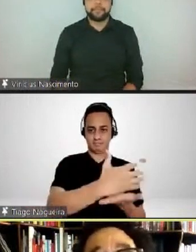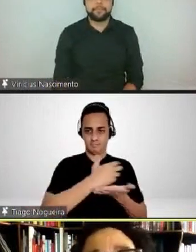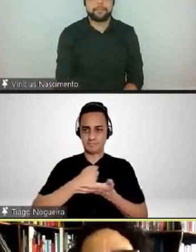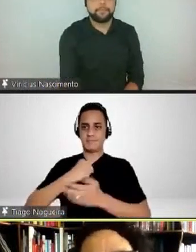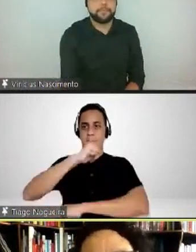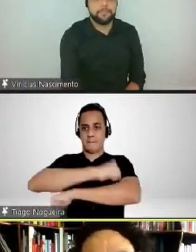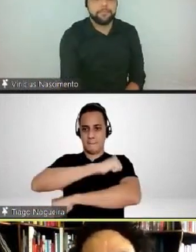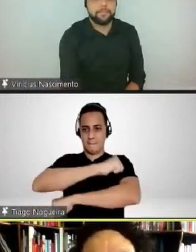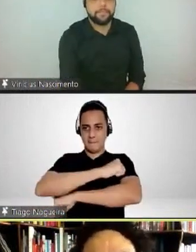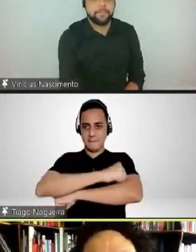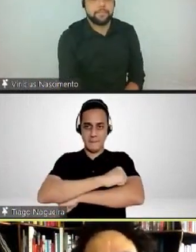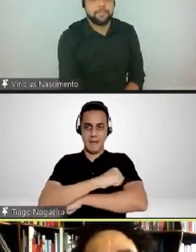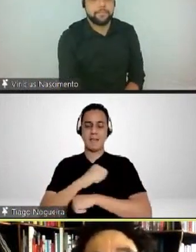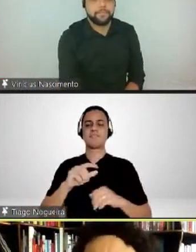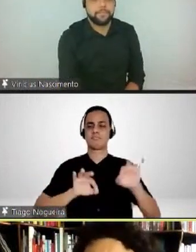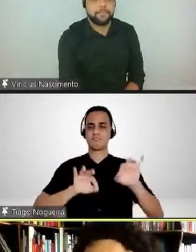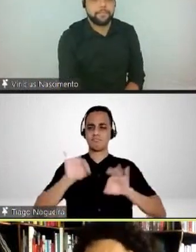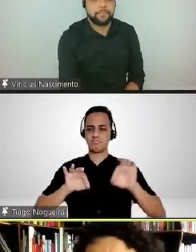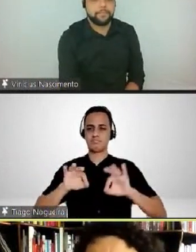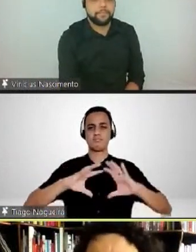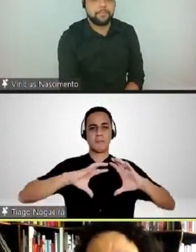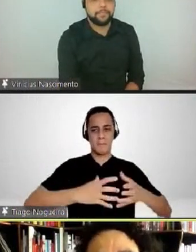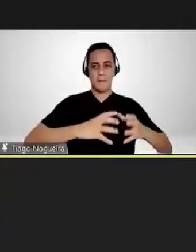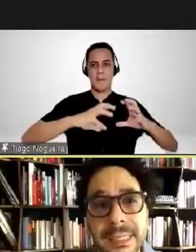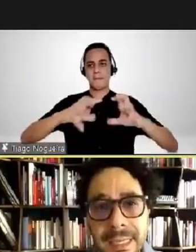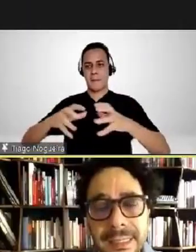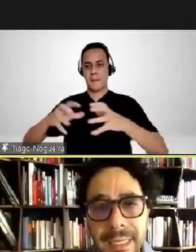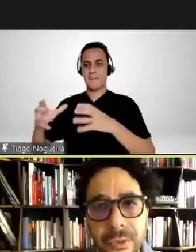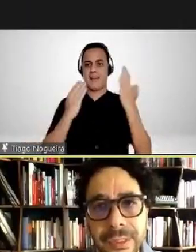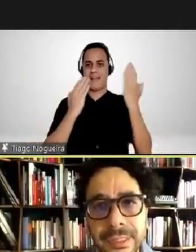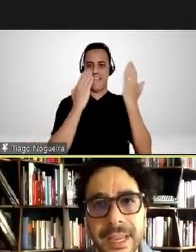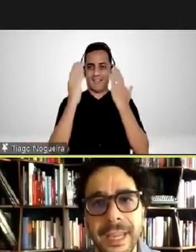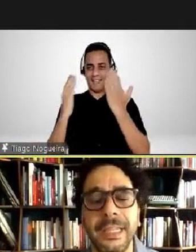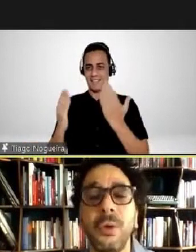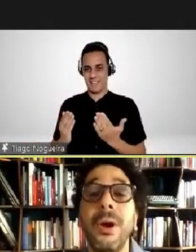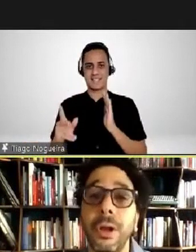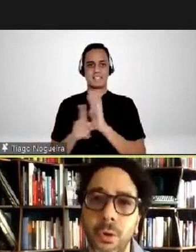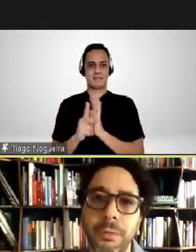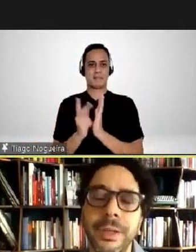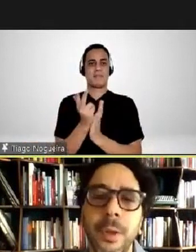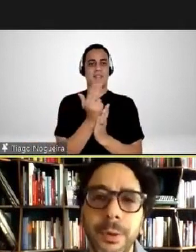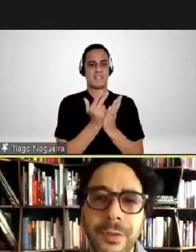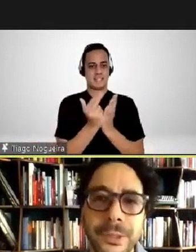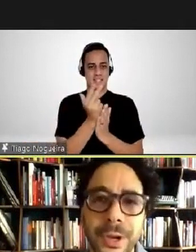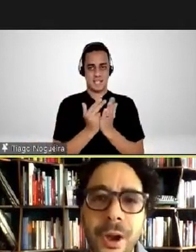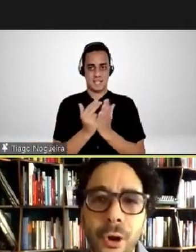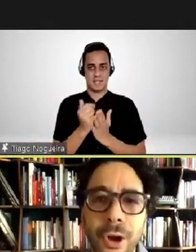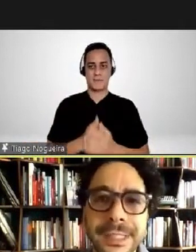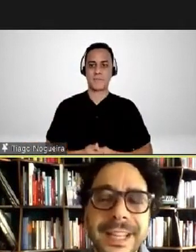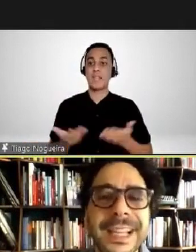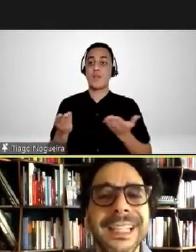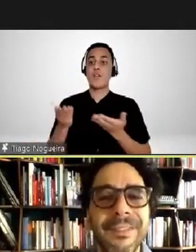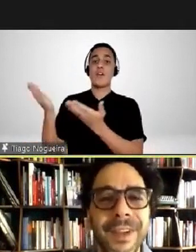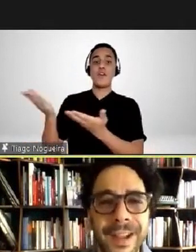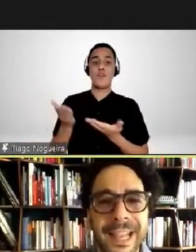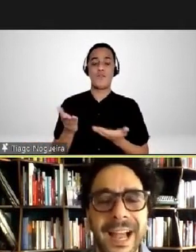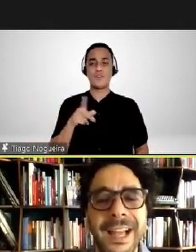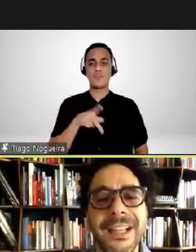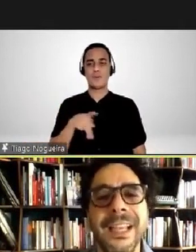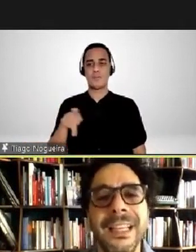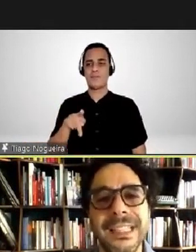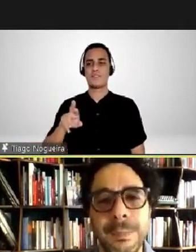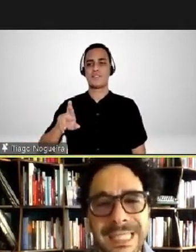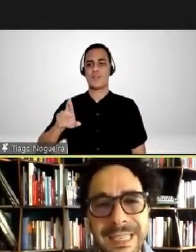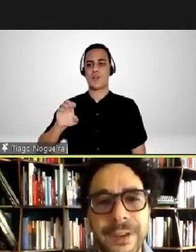a categorização e análise desses desenhos. Então, agora eu convido a professora Rosa, que vai